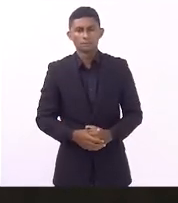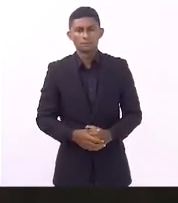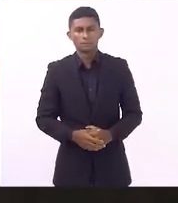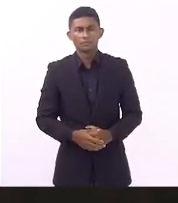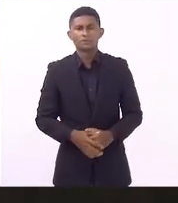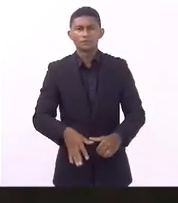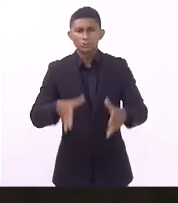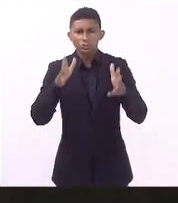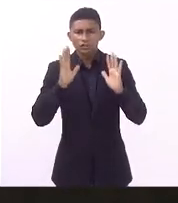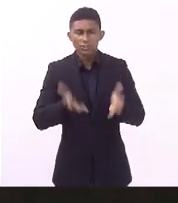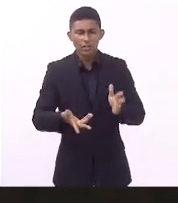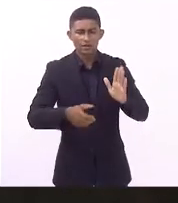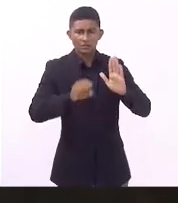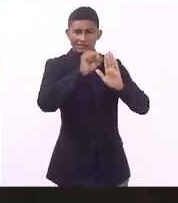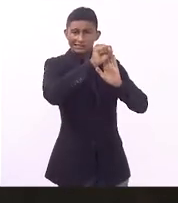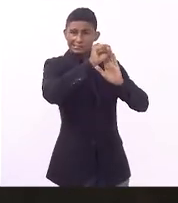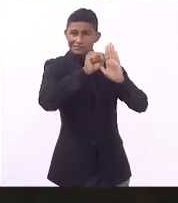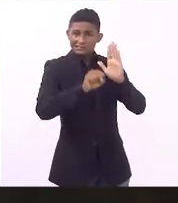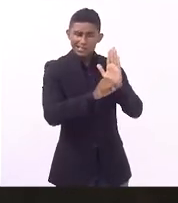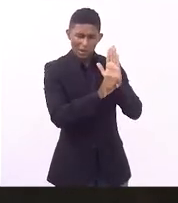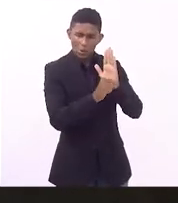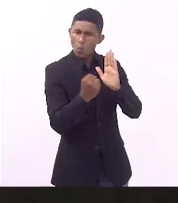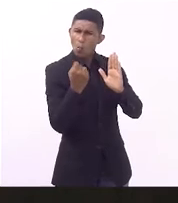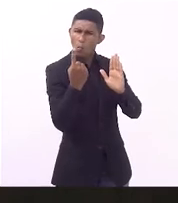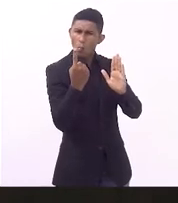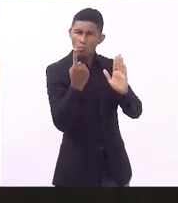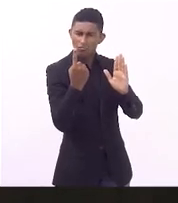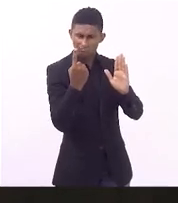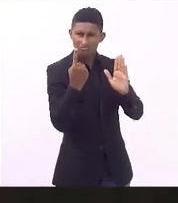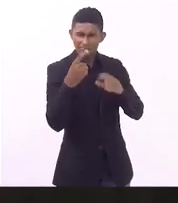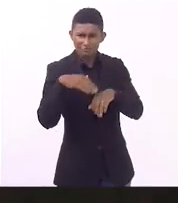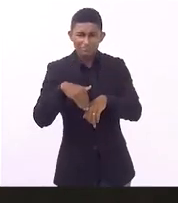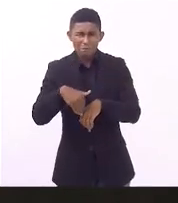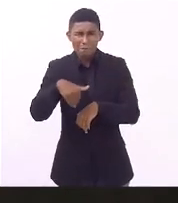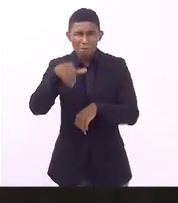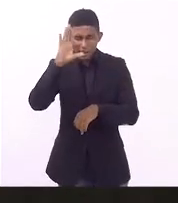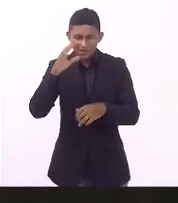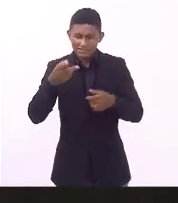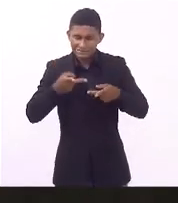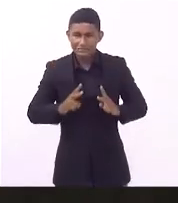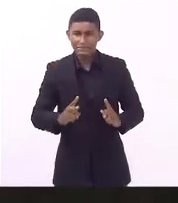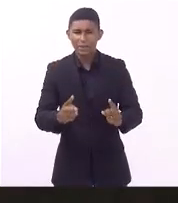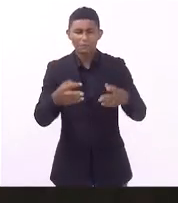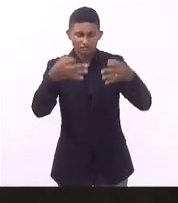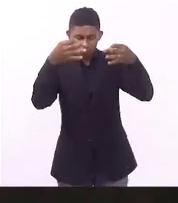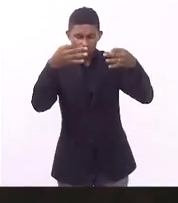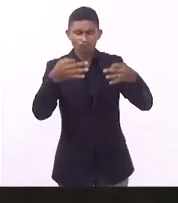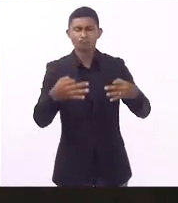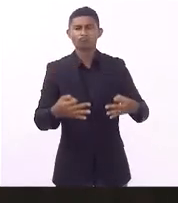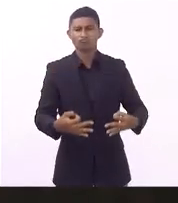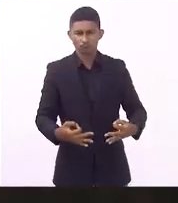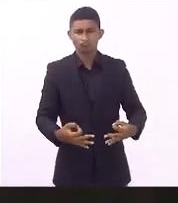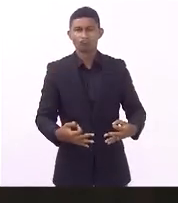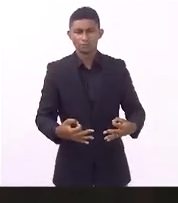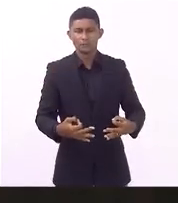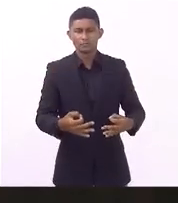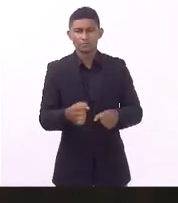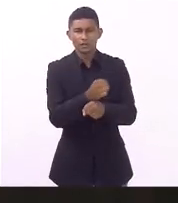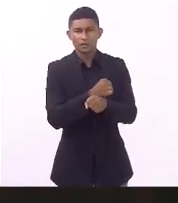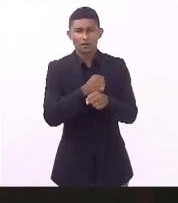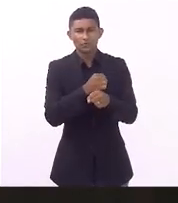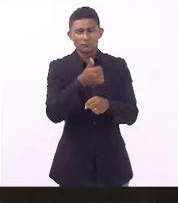de um século do lado certo da história. E essa gestão, presidida pelo Pagé,